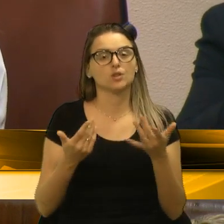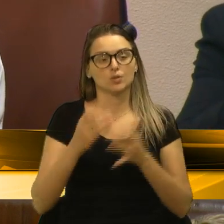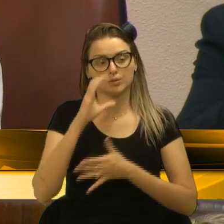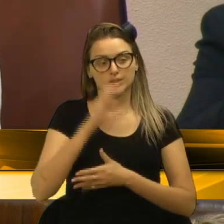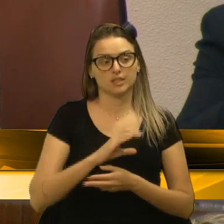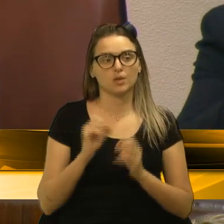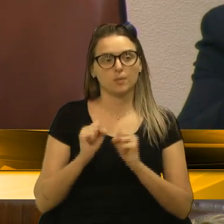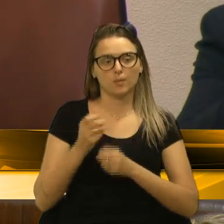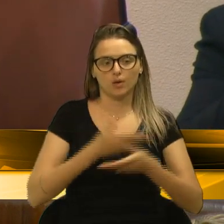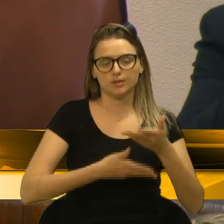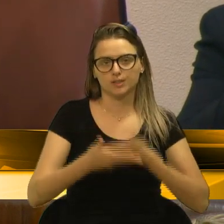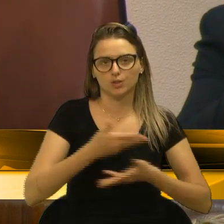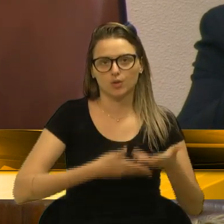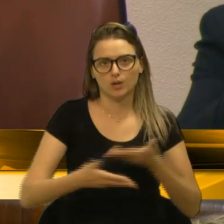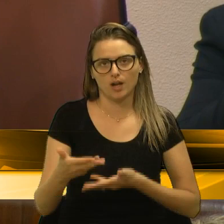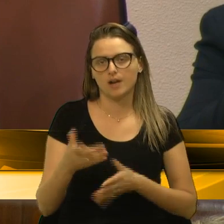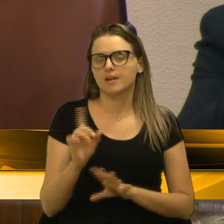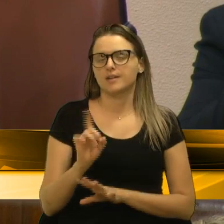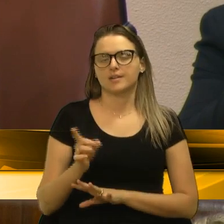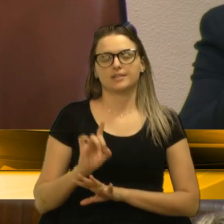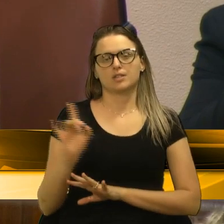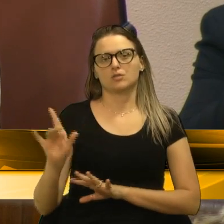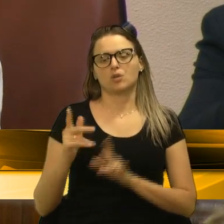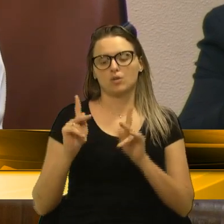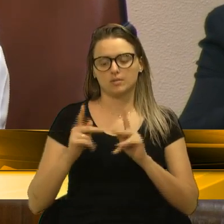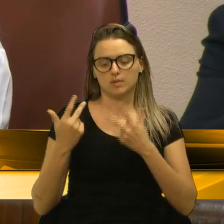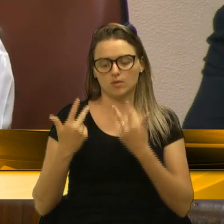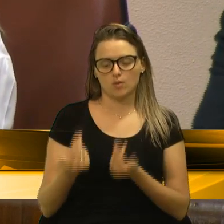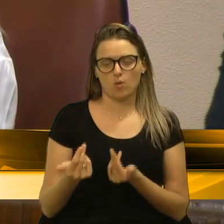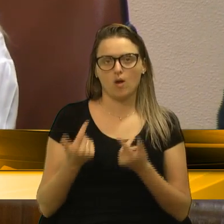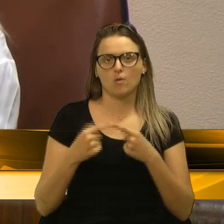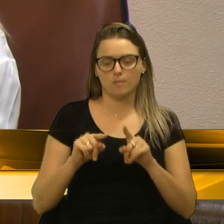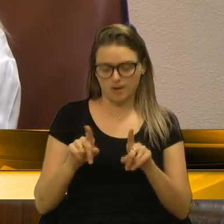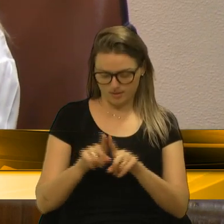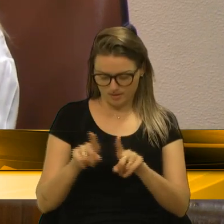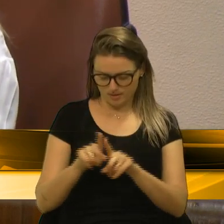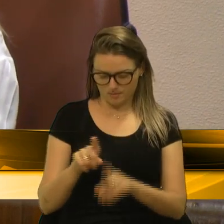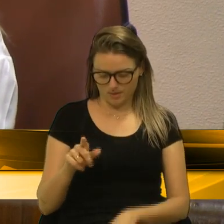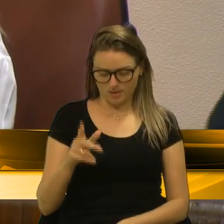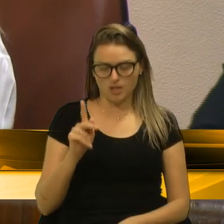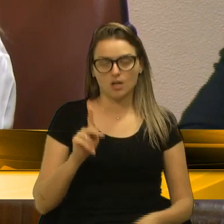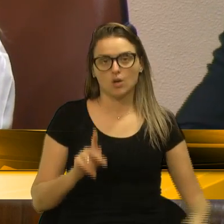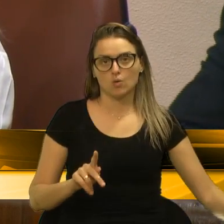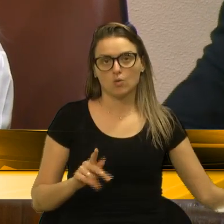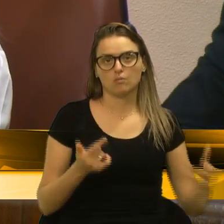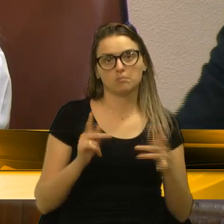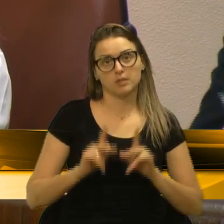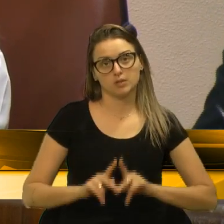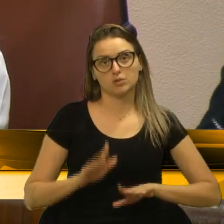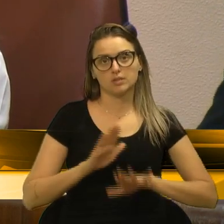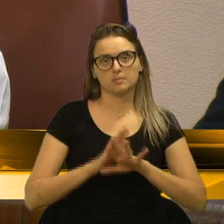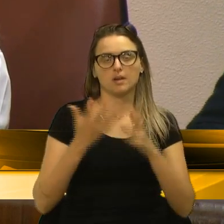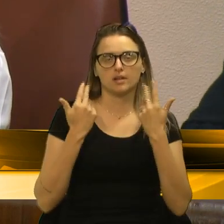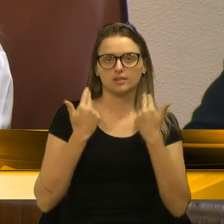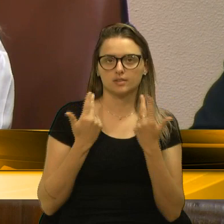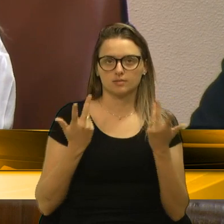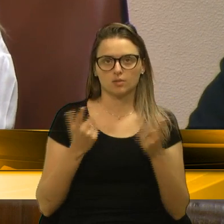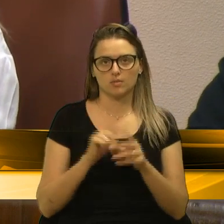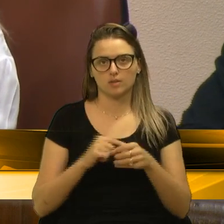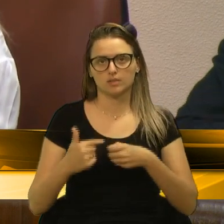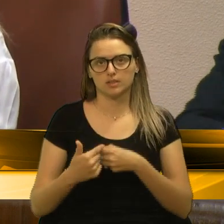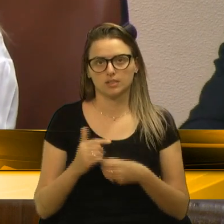possa interagir, não só com seus iguais, mas também com o ambiente comum da cidade.